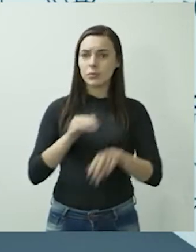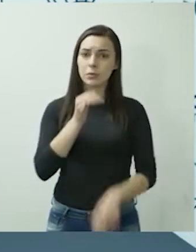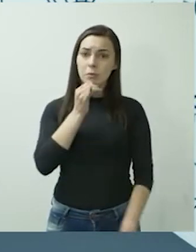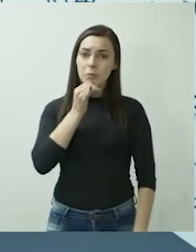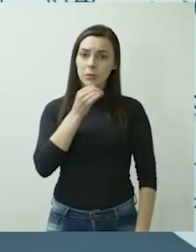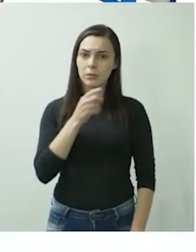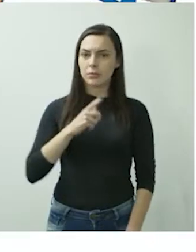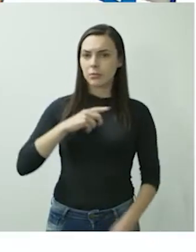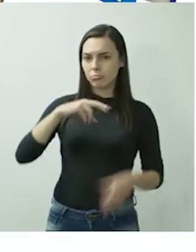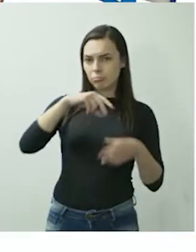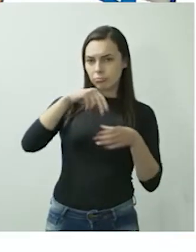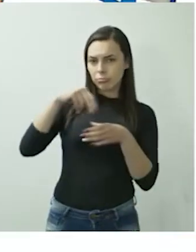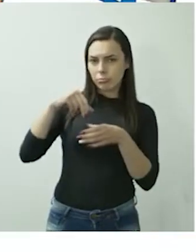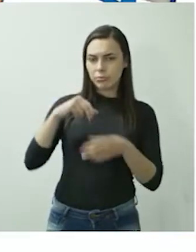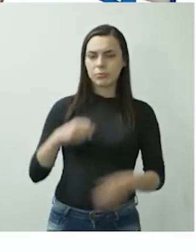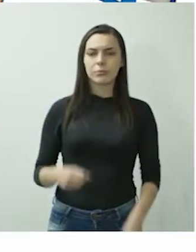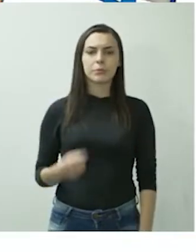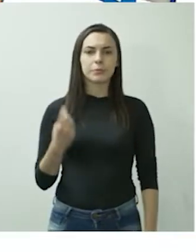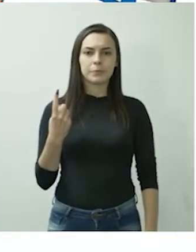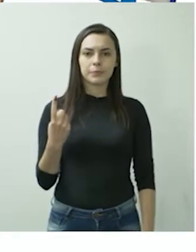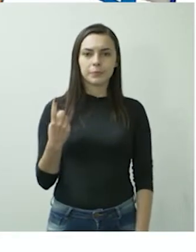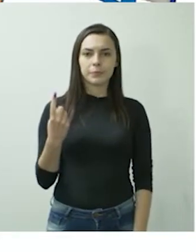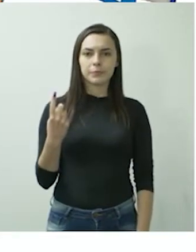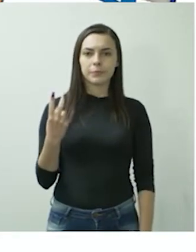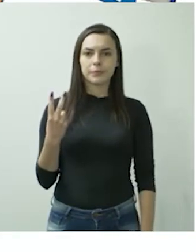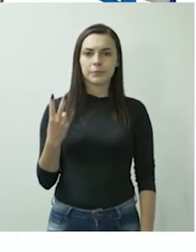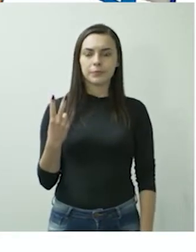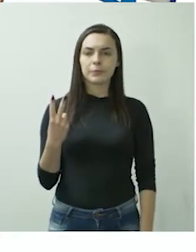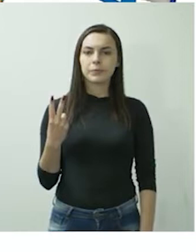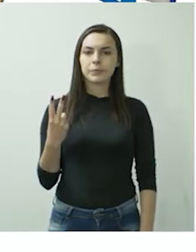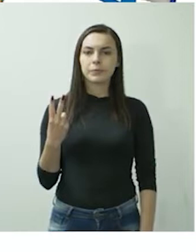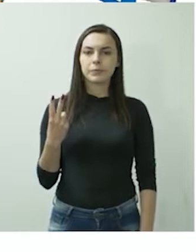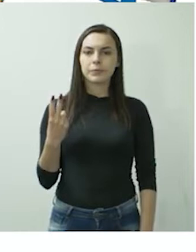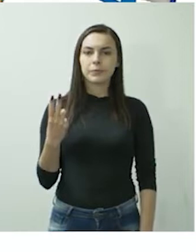eu coloquei tampinhas. Vejam lá.